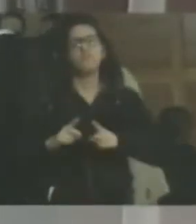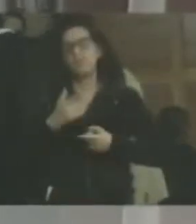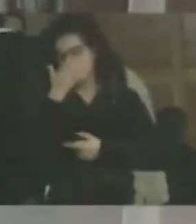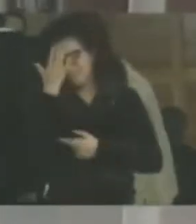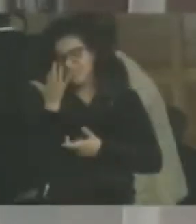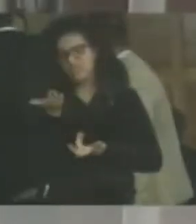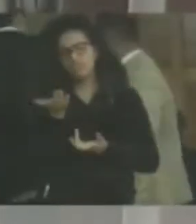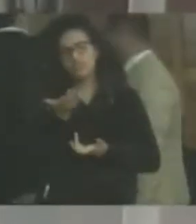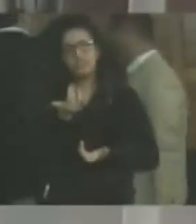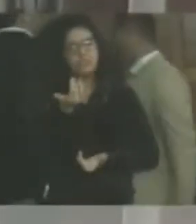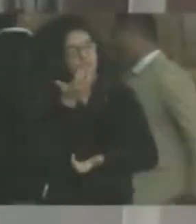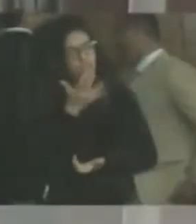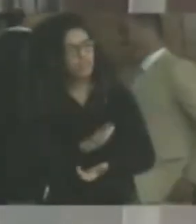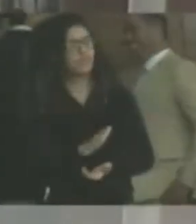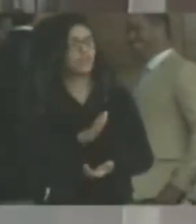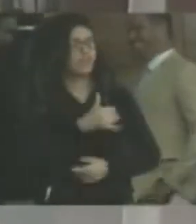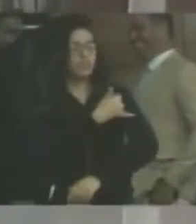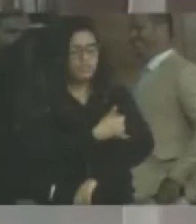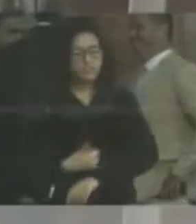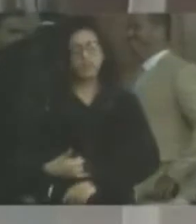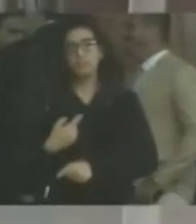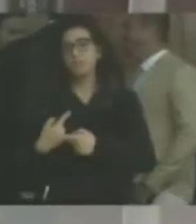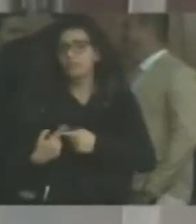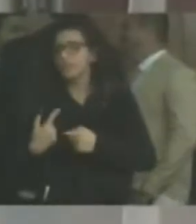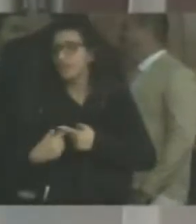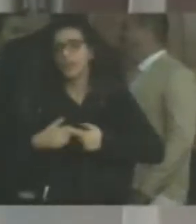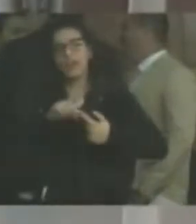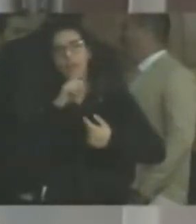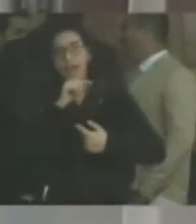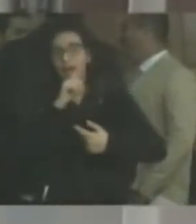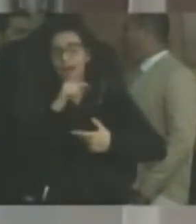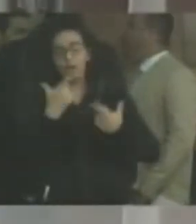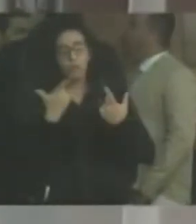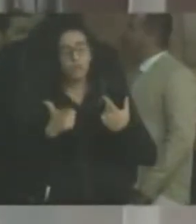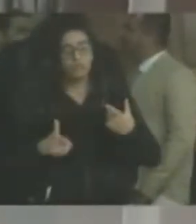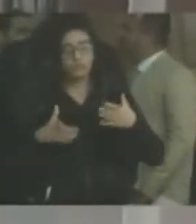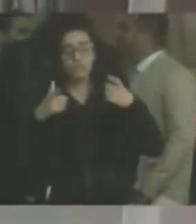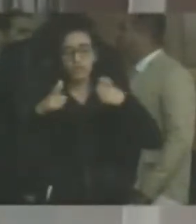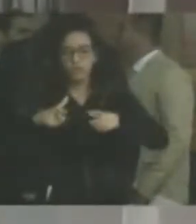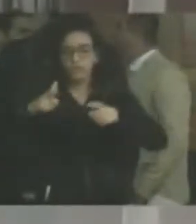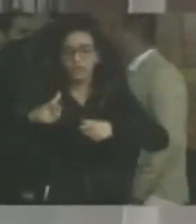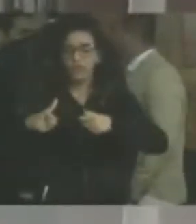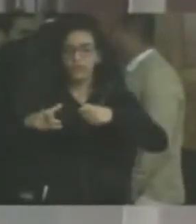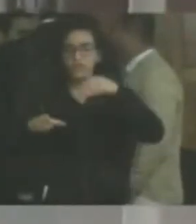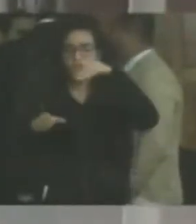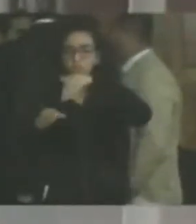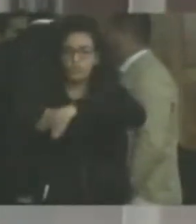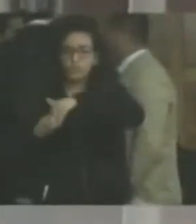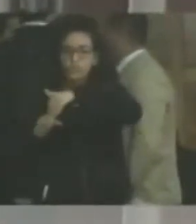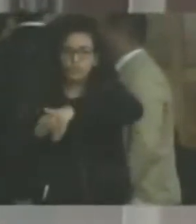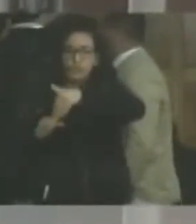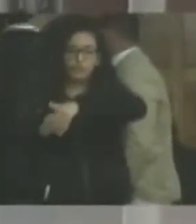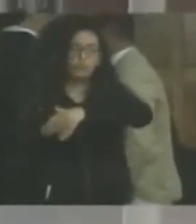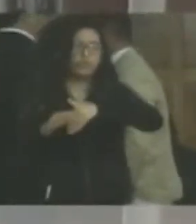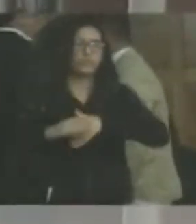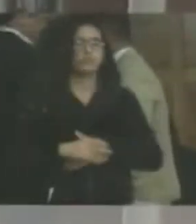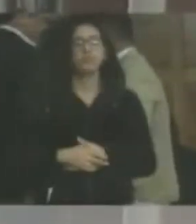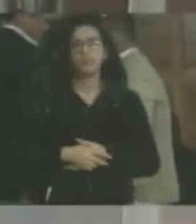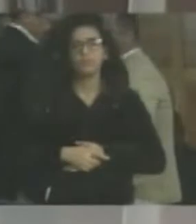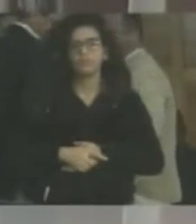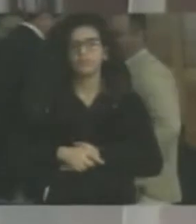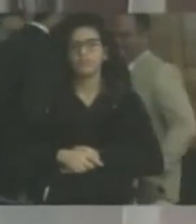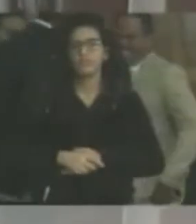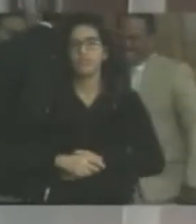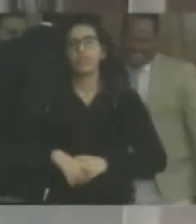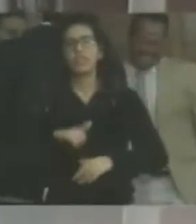drenagem. Não tem onde jogar a água, nem aonde jogar o esgoto, que ainda é um sistema condominial que passa pelo quintal dos outros. Então, tem